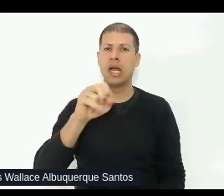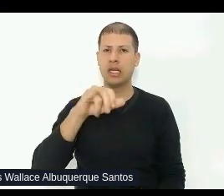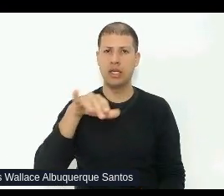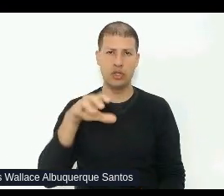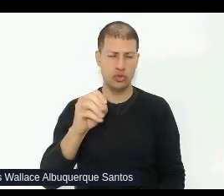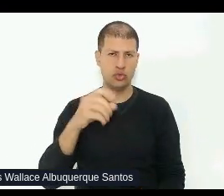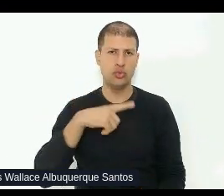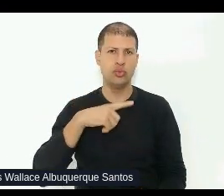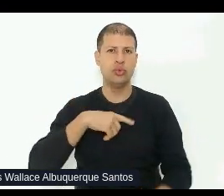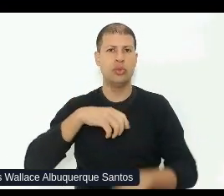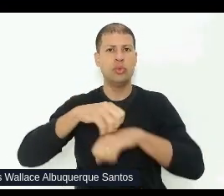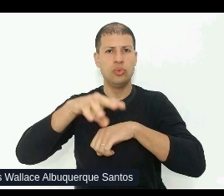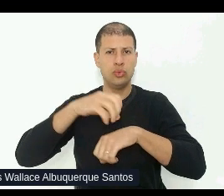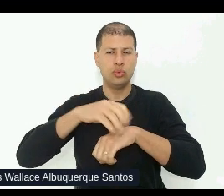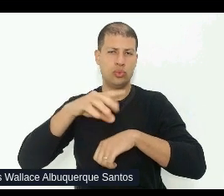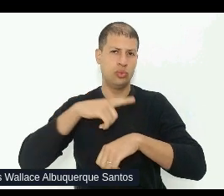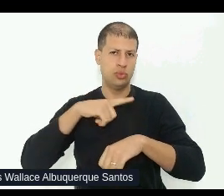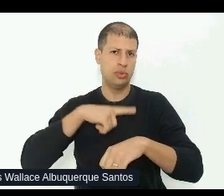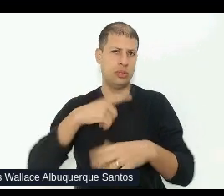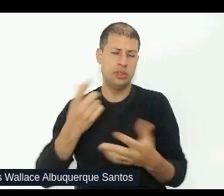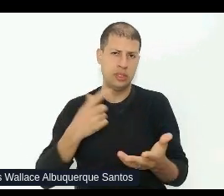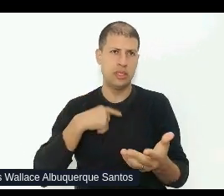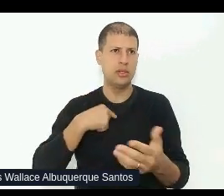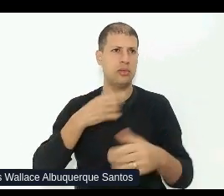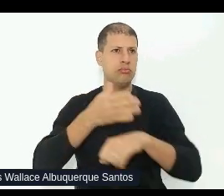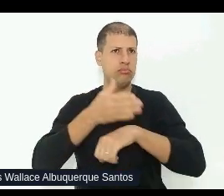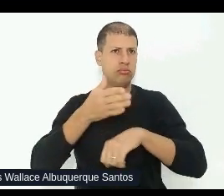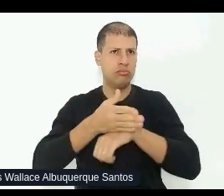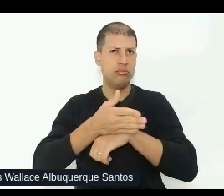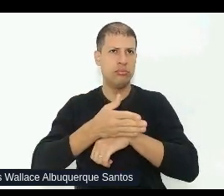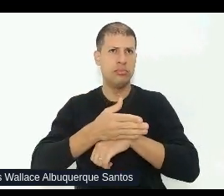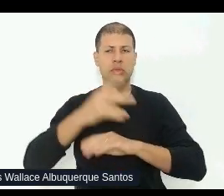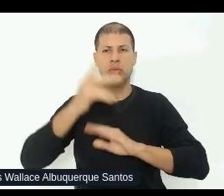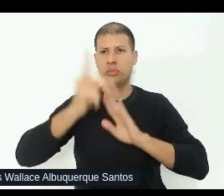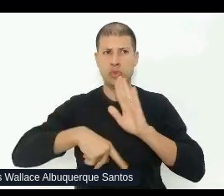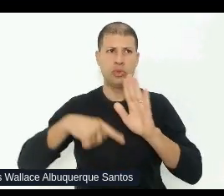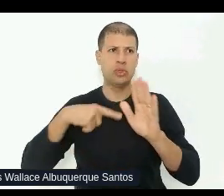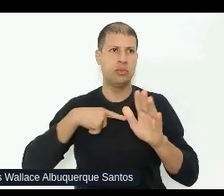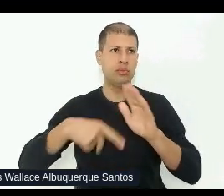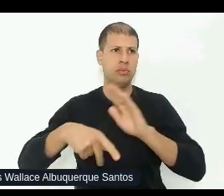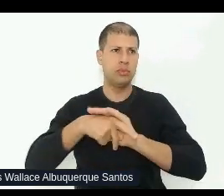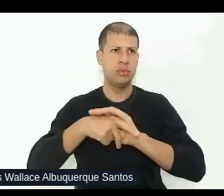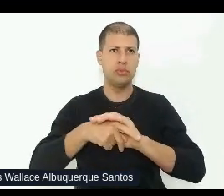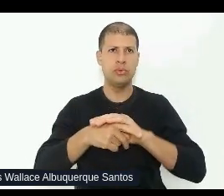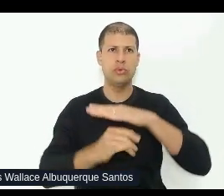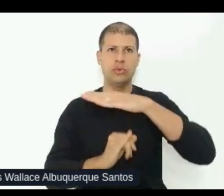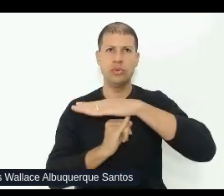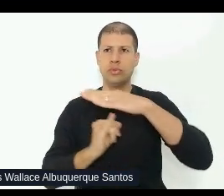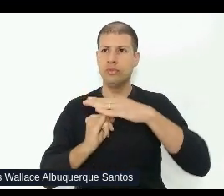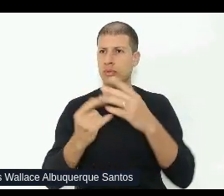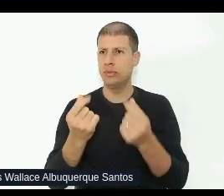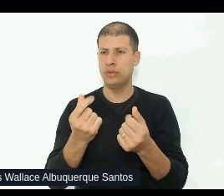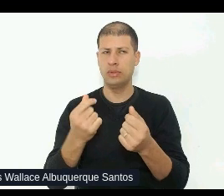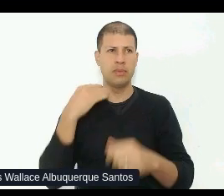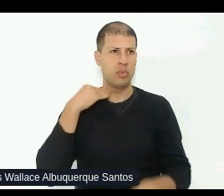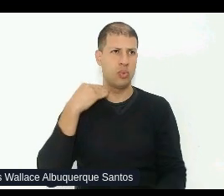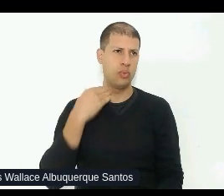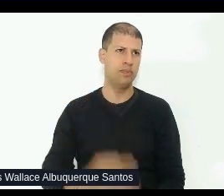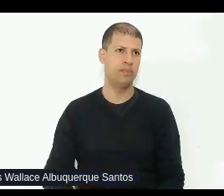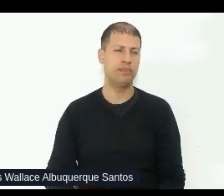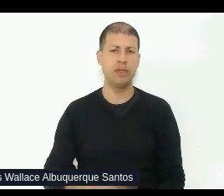consultorias, e por último agora participei de projetos de instituição financeira. E aí falei um pouco de